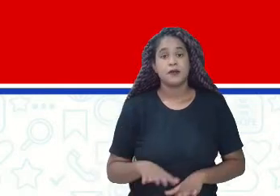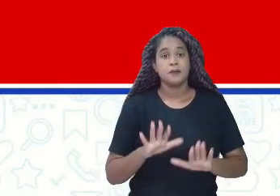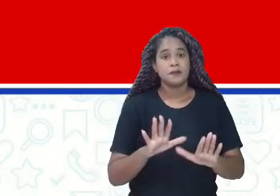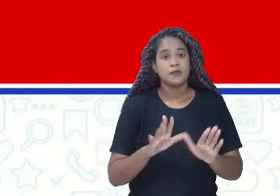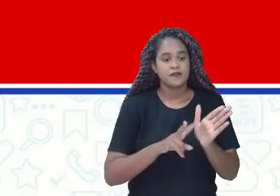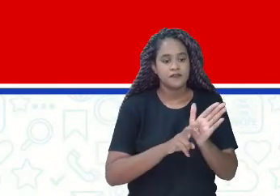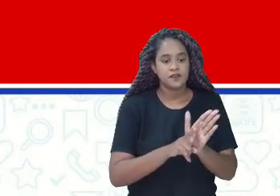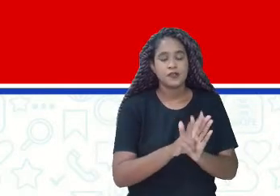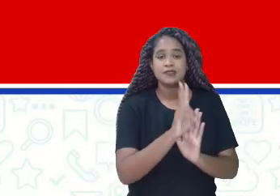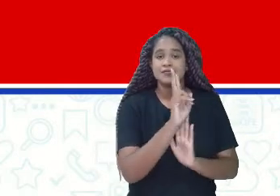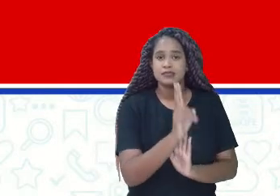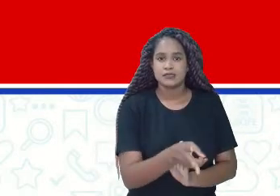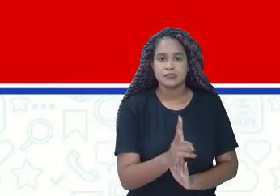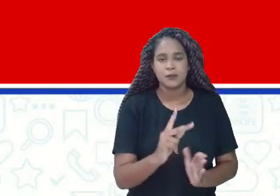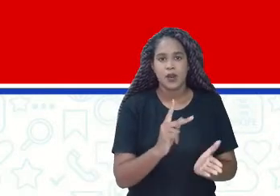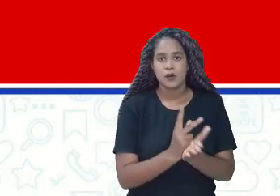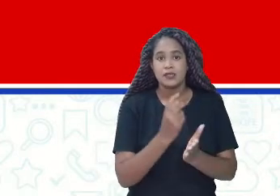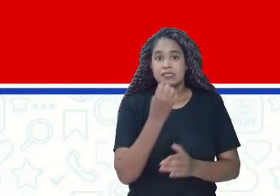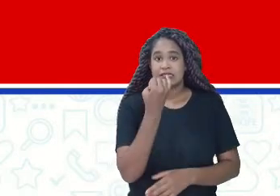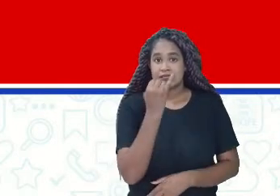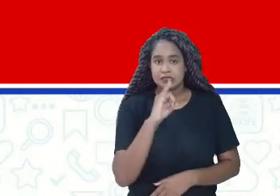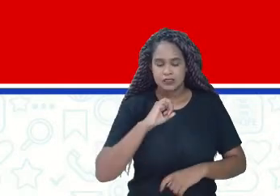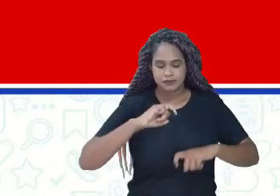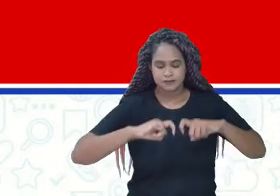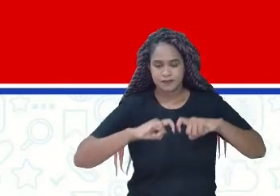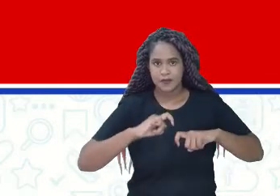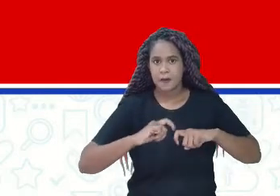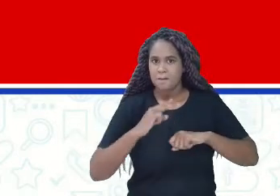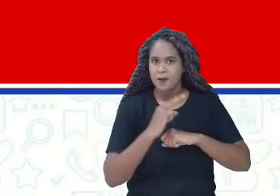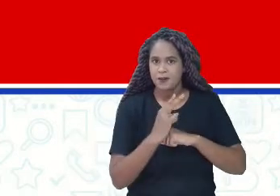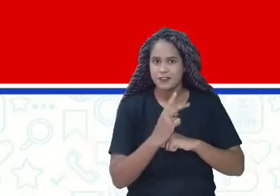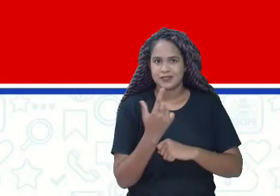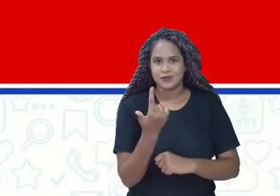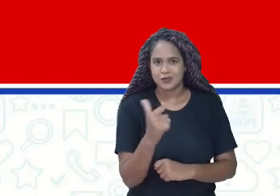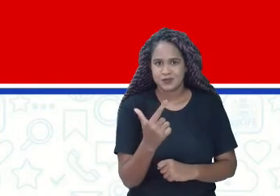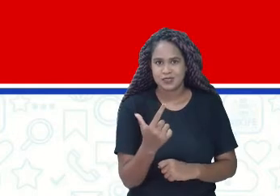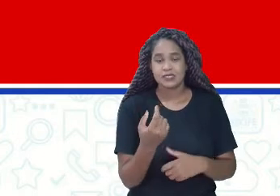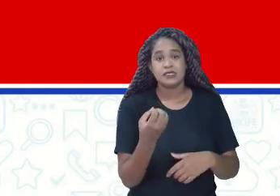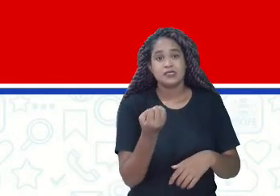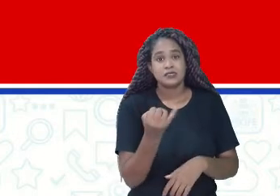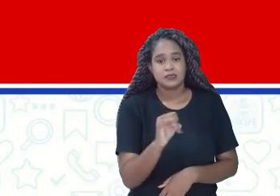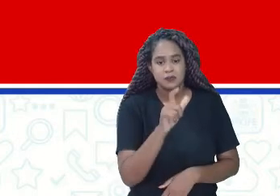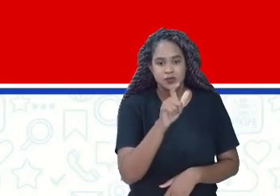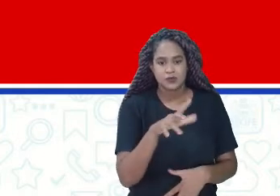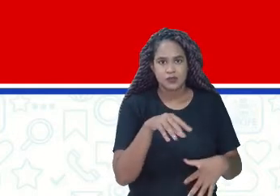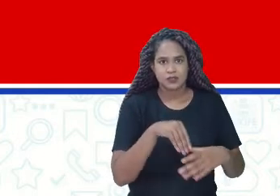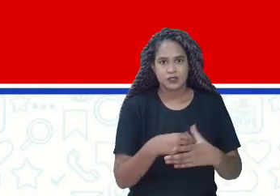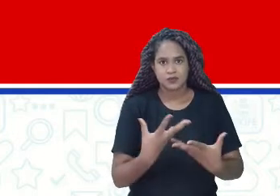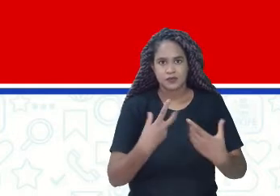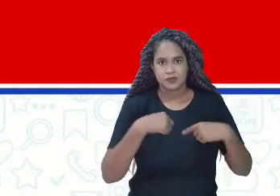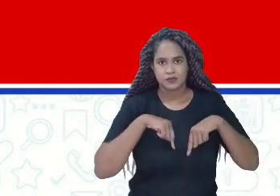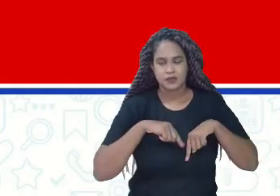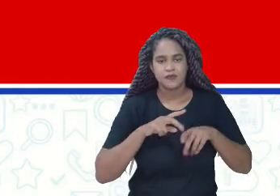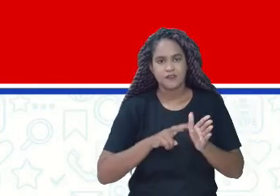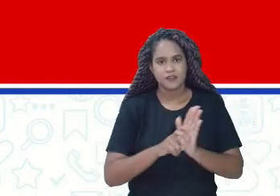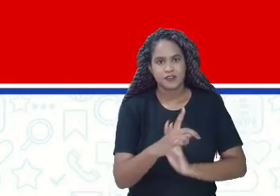sexual desprotegida e com paciente contaminado. Então, para você contrair o HIV, é quando você